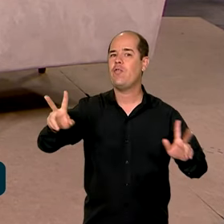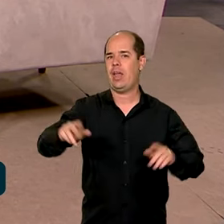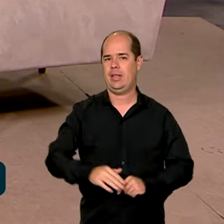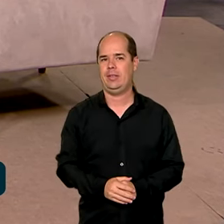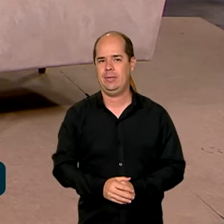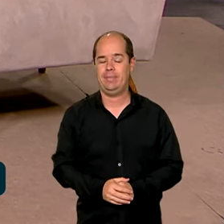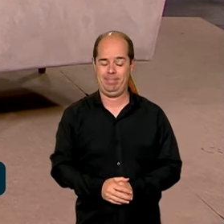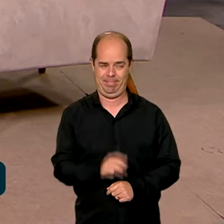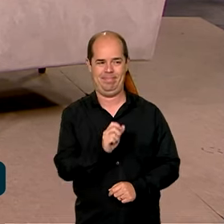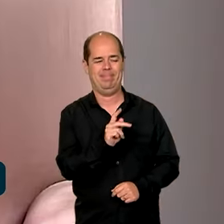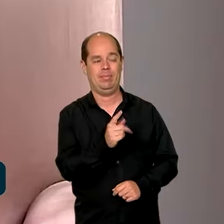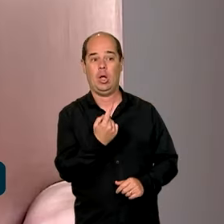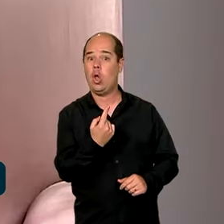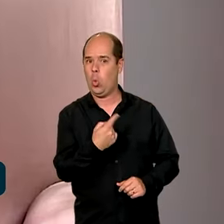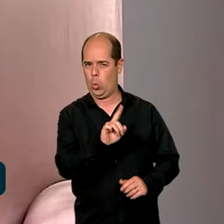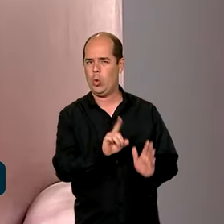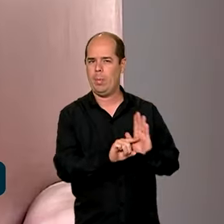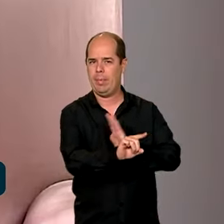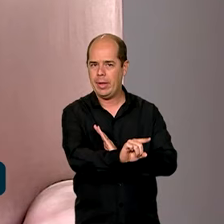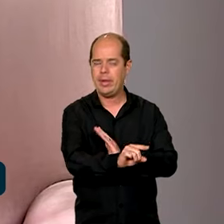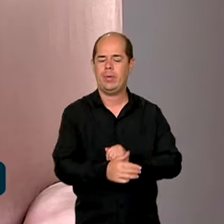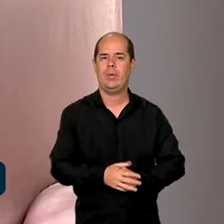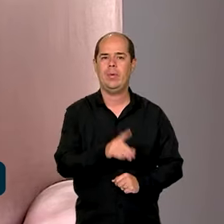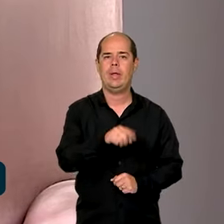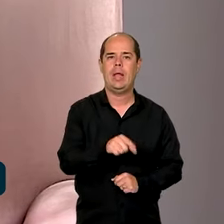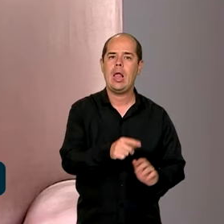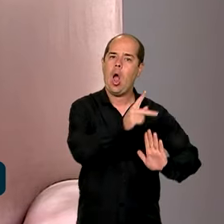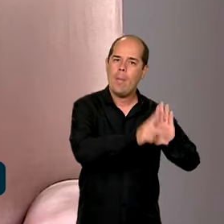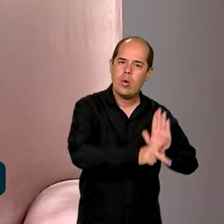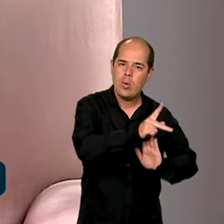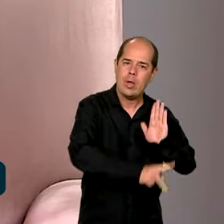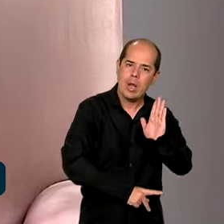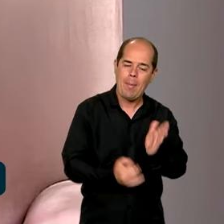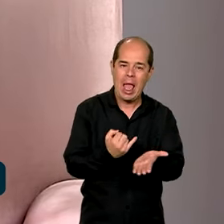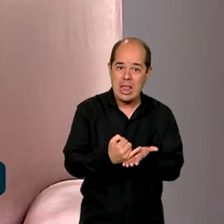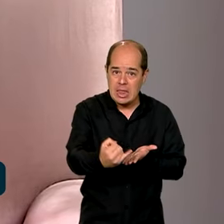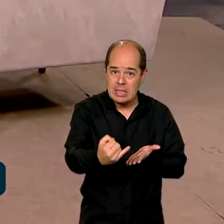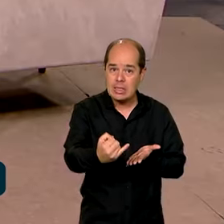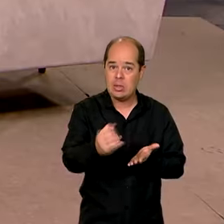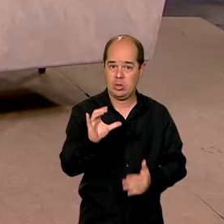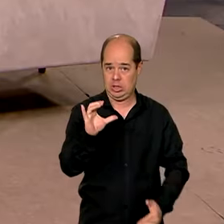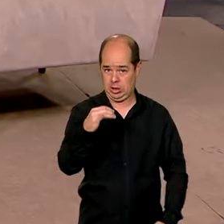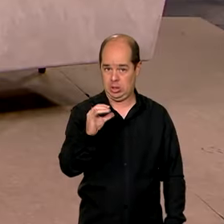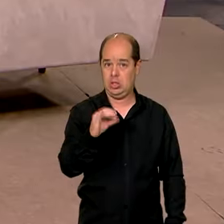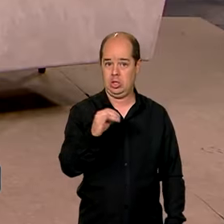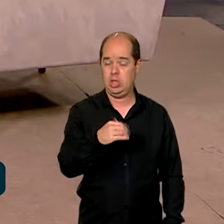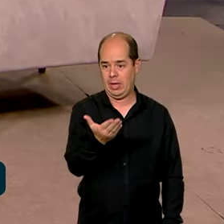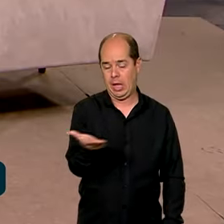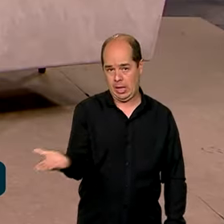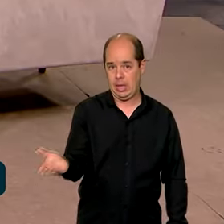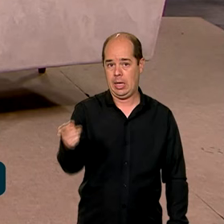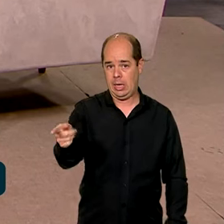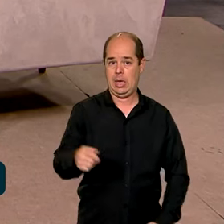última pergunta é com relação ao programa de iniciação científica, que trabalha ali com os alunos que estão na graduação. Gostaria que o senhor falasse da